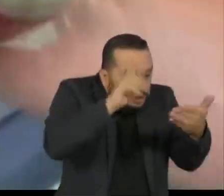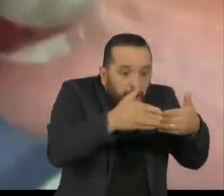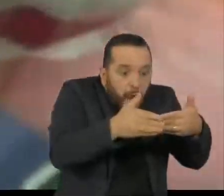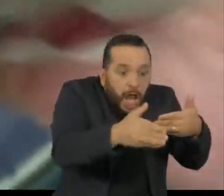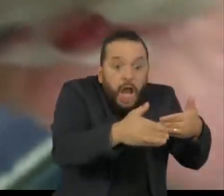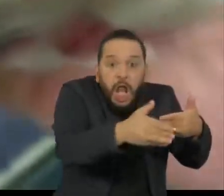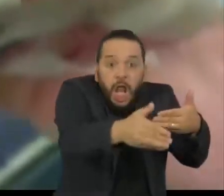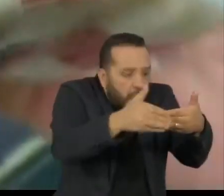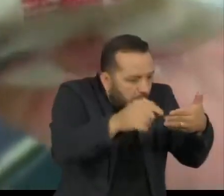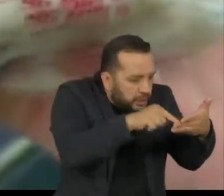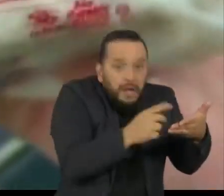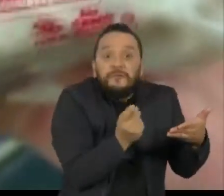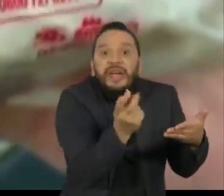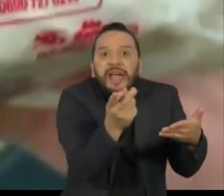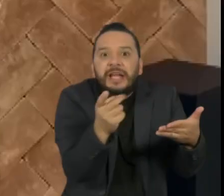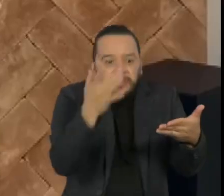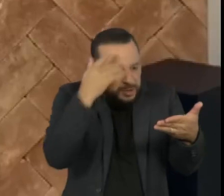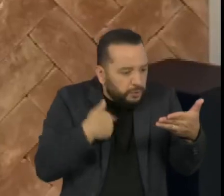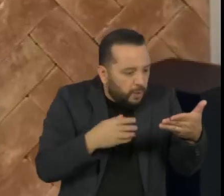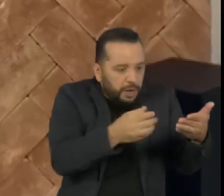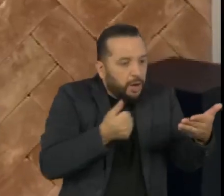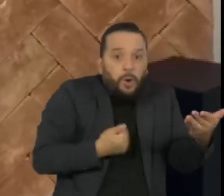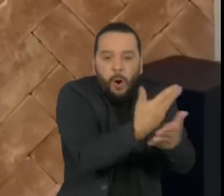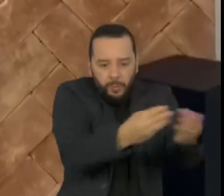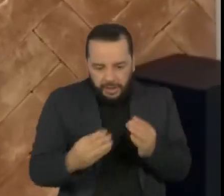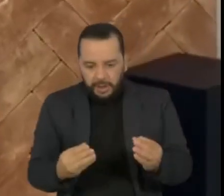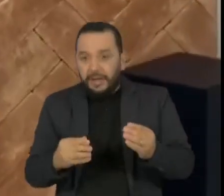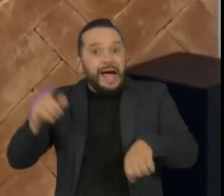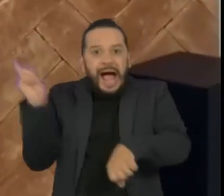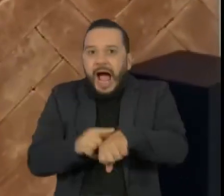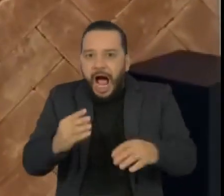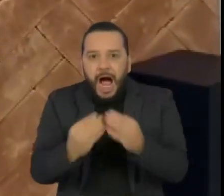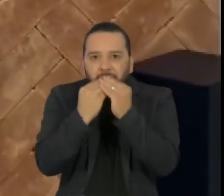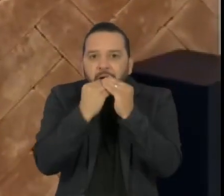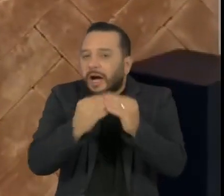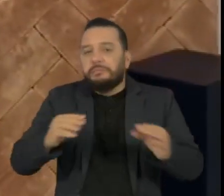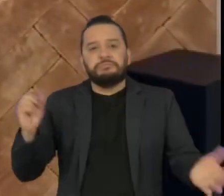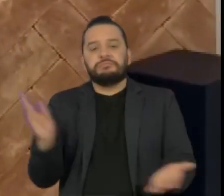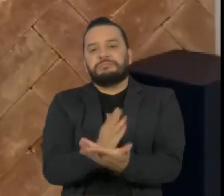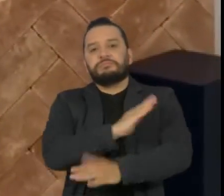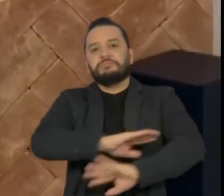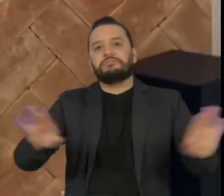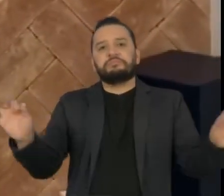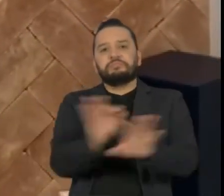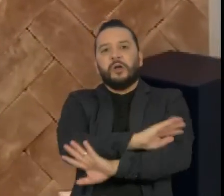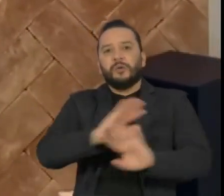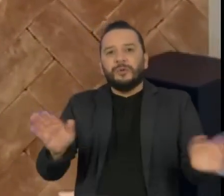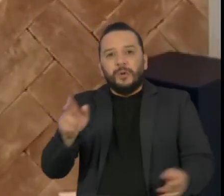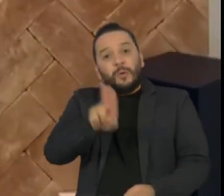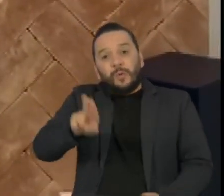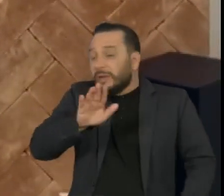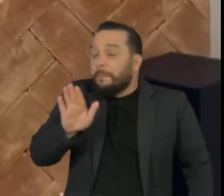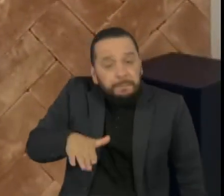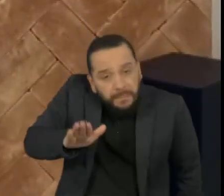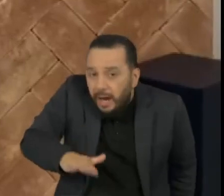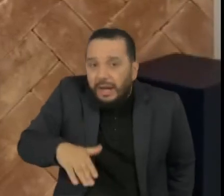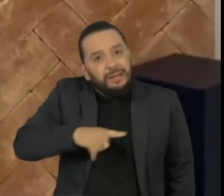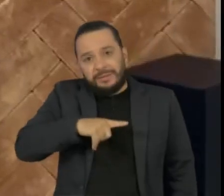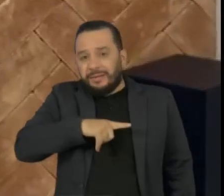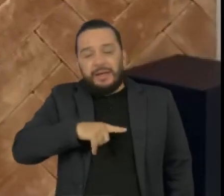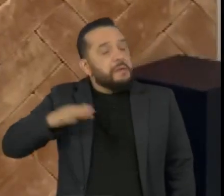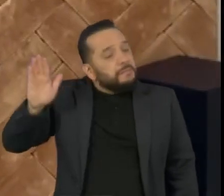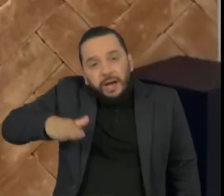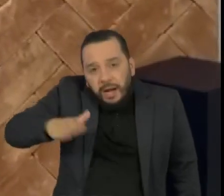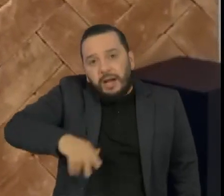prazo de validade. E o consumidor final, ele também consegue comprar um produto que ele já compra no dia a dia por um